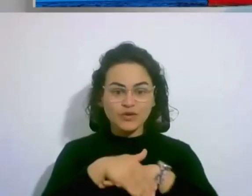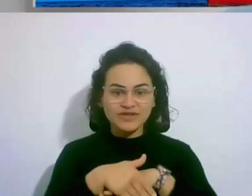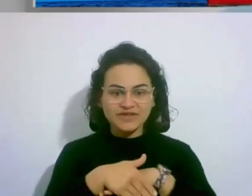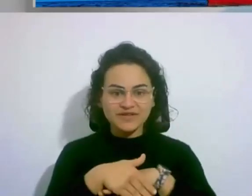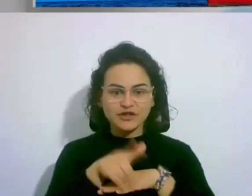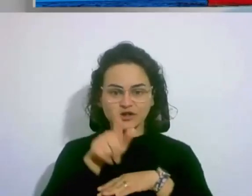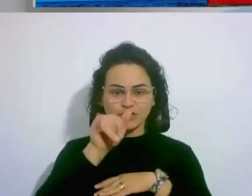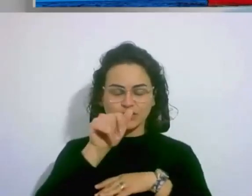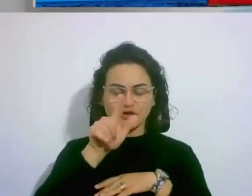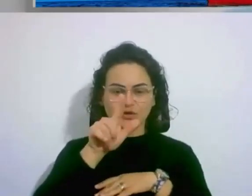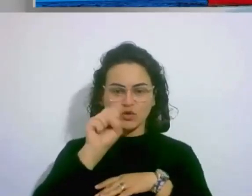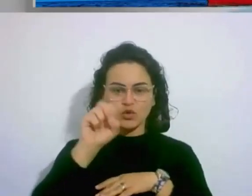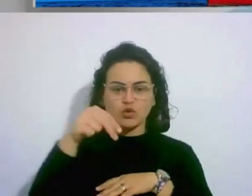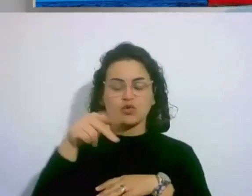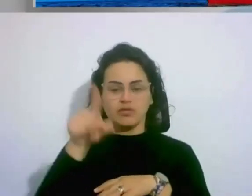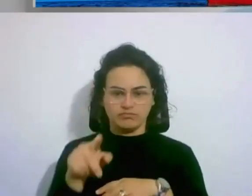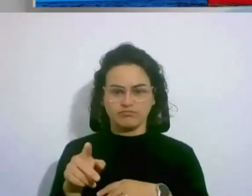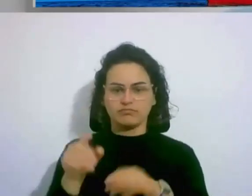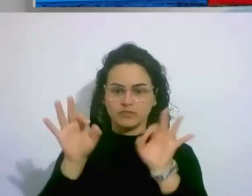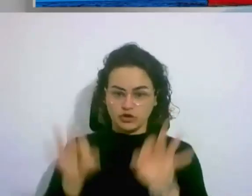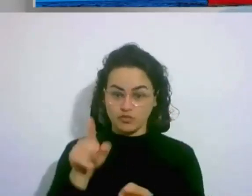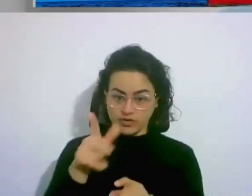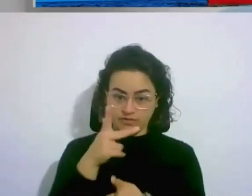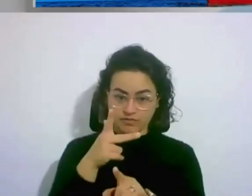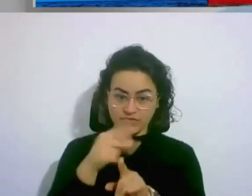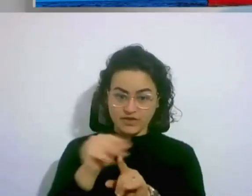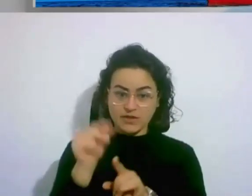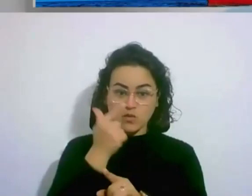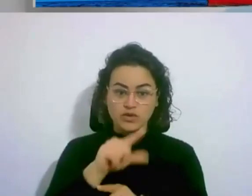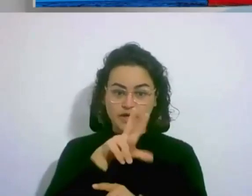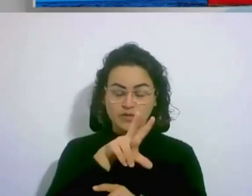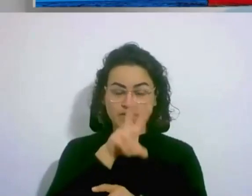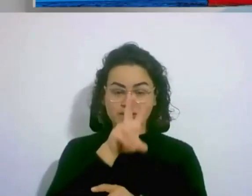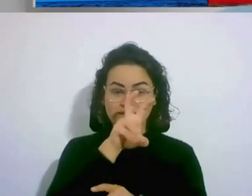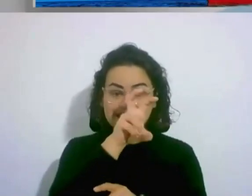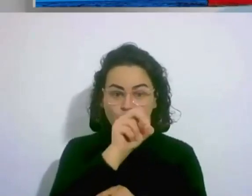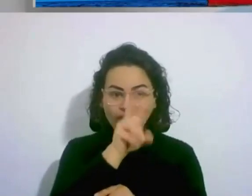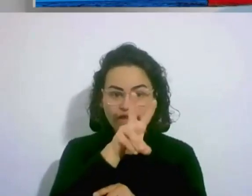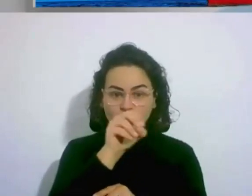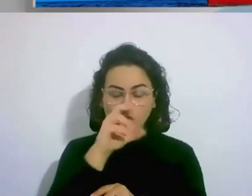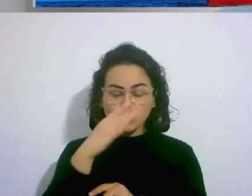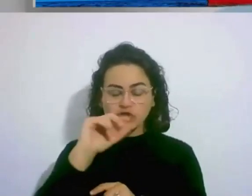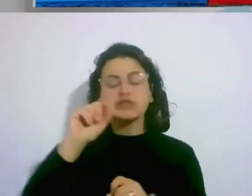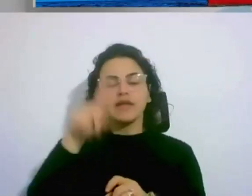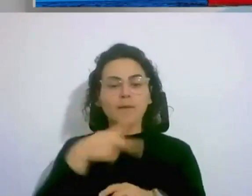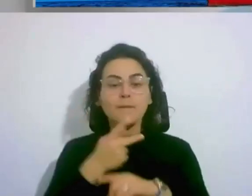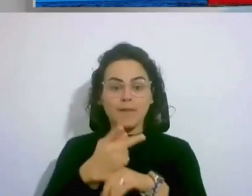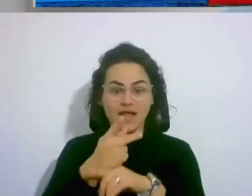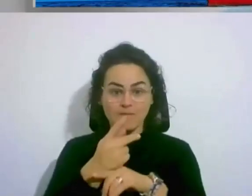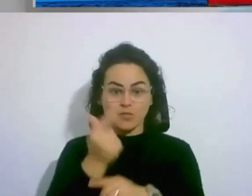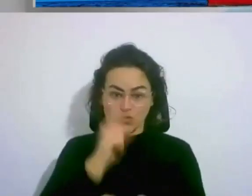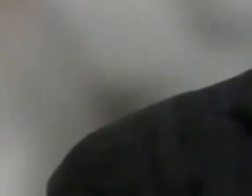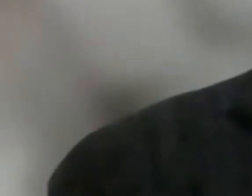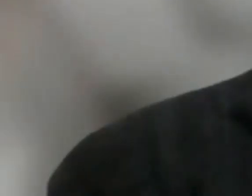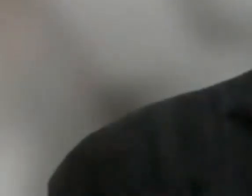Só confirmando, então, você acaba de ganhar 50 vouchers para concorrer à premiação desse ano rotário. O sorteio